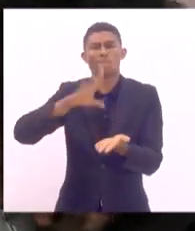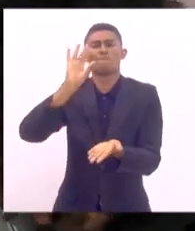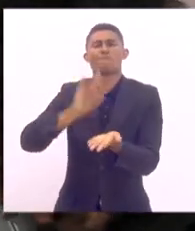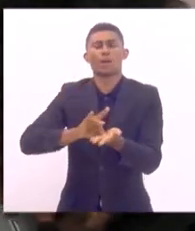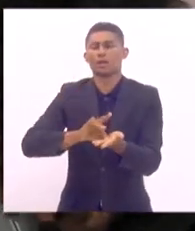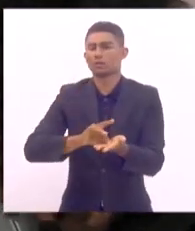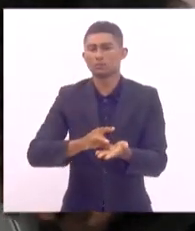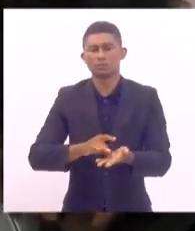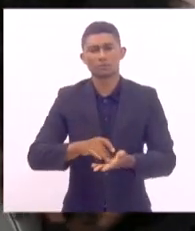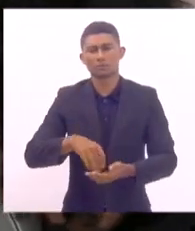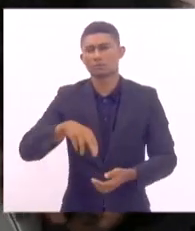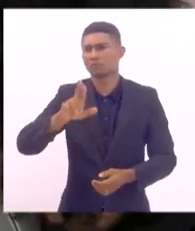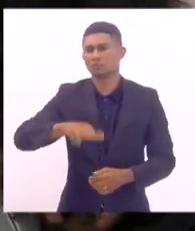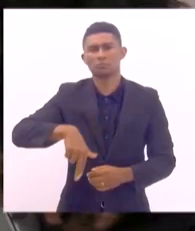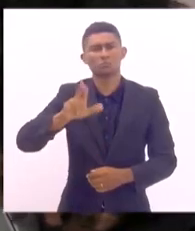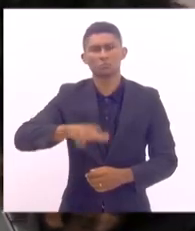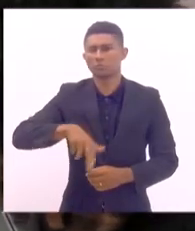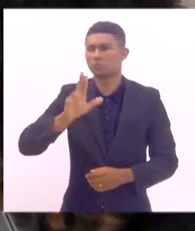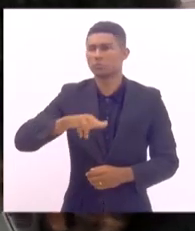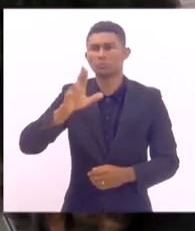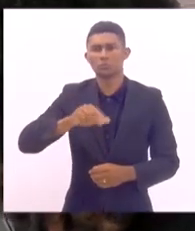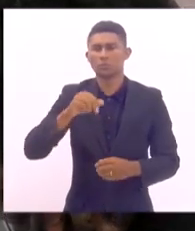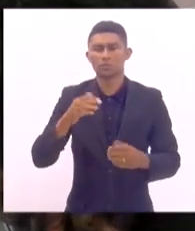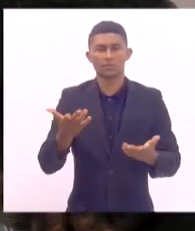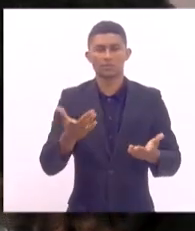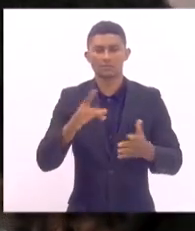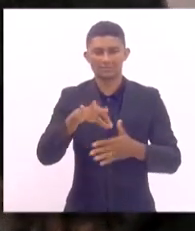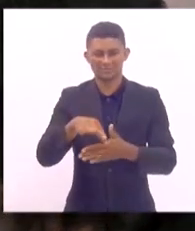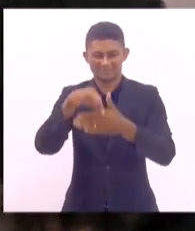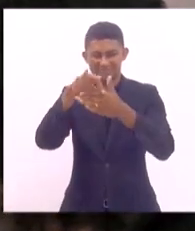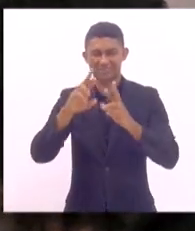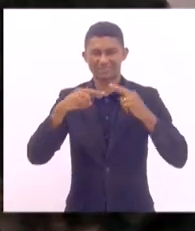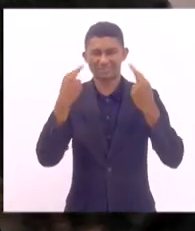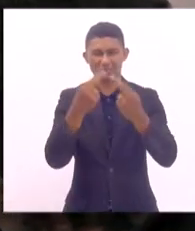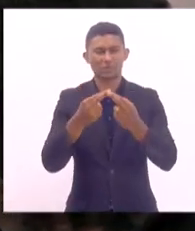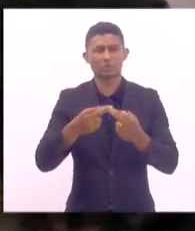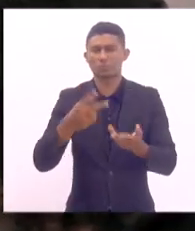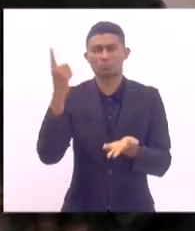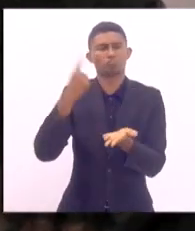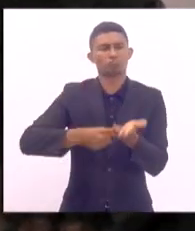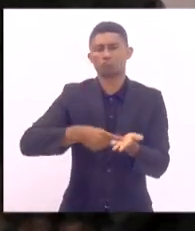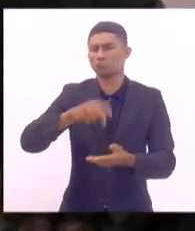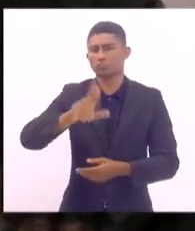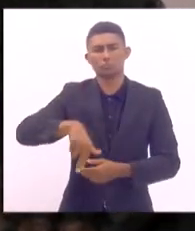tácito em nenhuma reunião de liderança. Isso é importante ser dito.